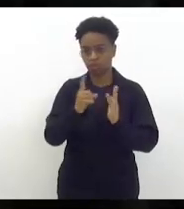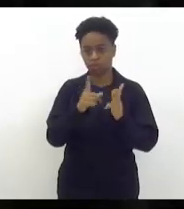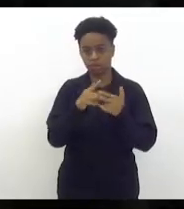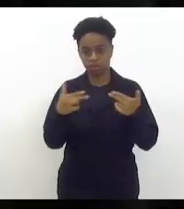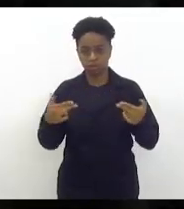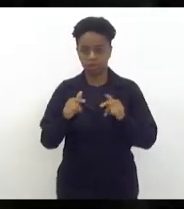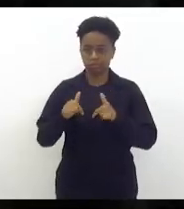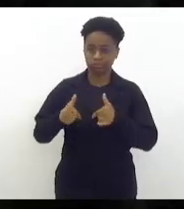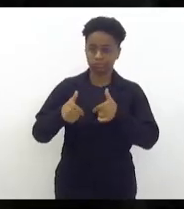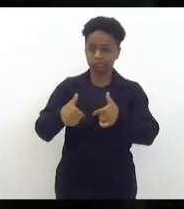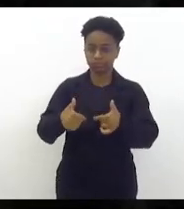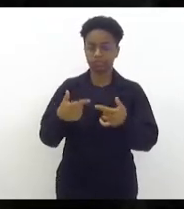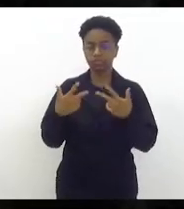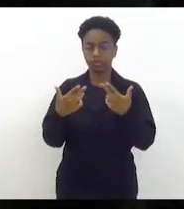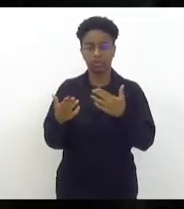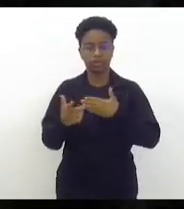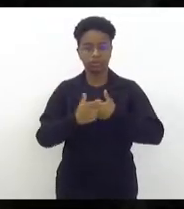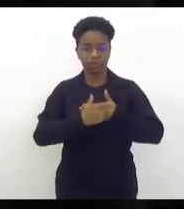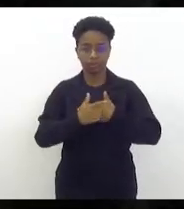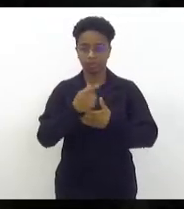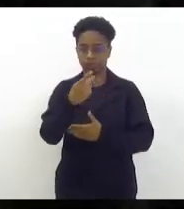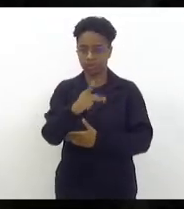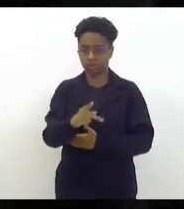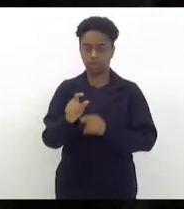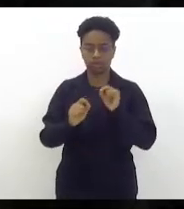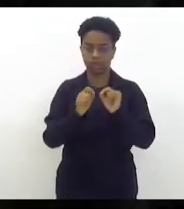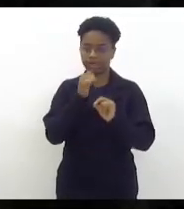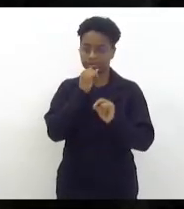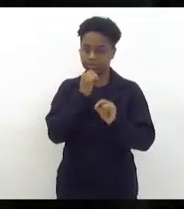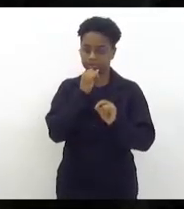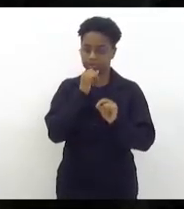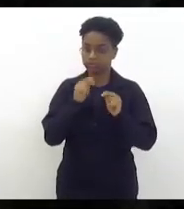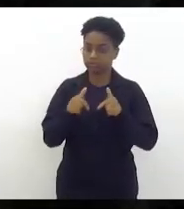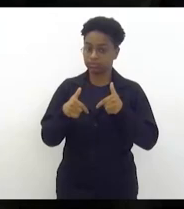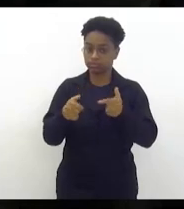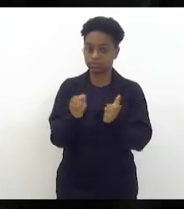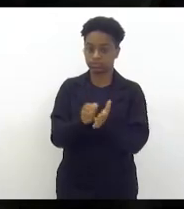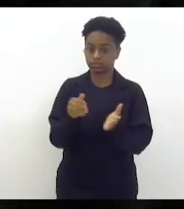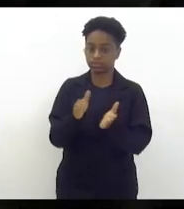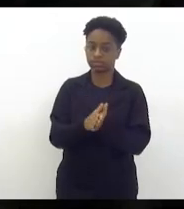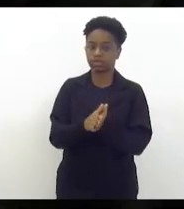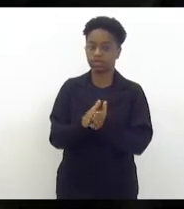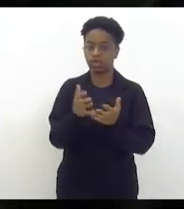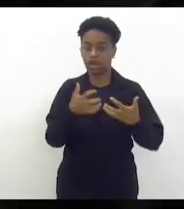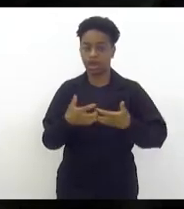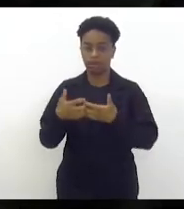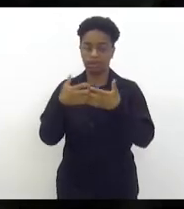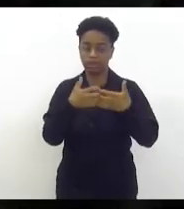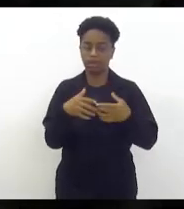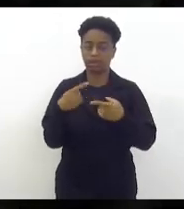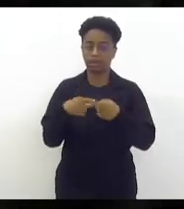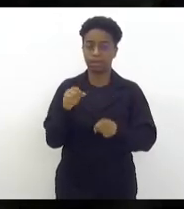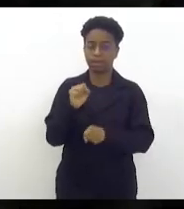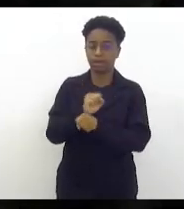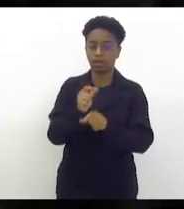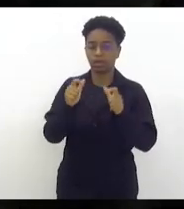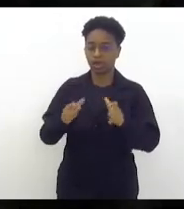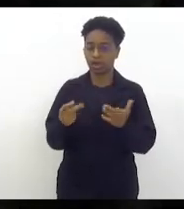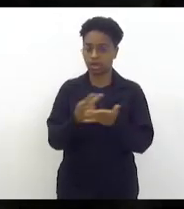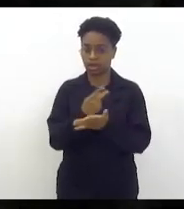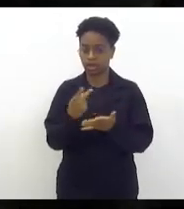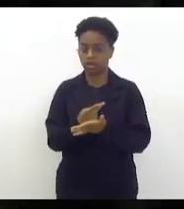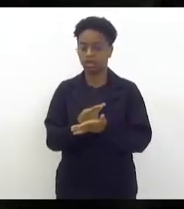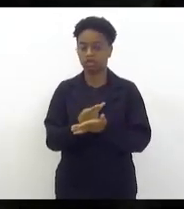fazer, ao qual ele foi determinado a fazer, que é, por exemplo, um agente de trânsito multar um caminhão que estava parado irregularmente,